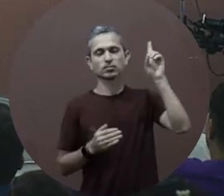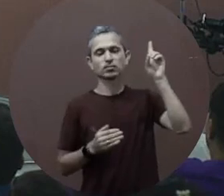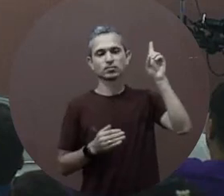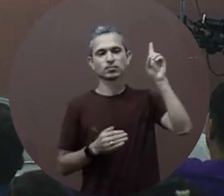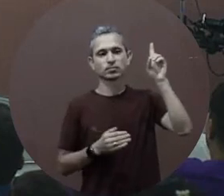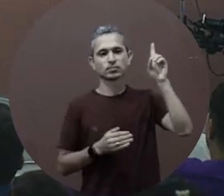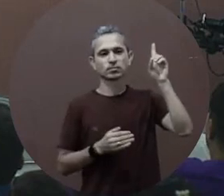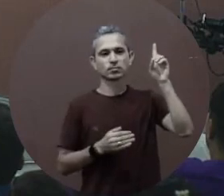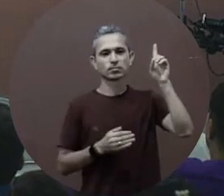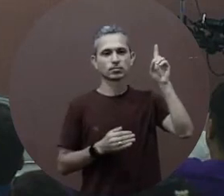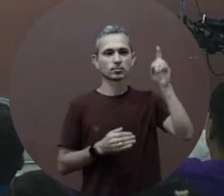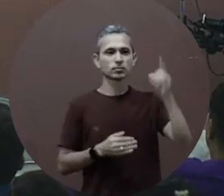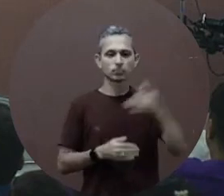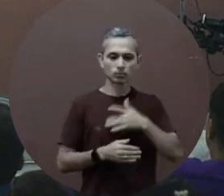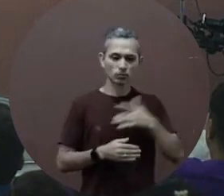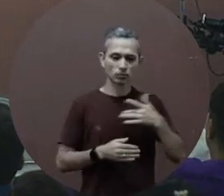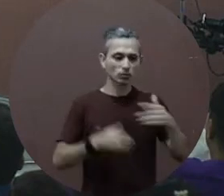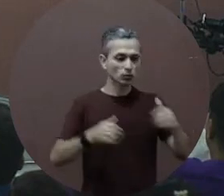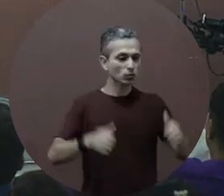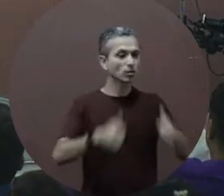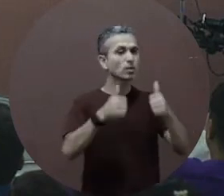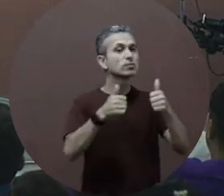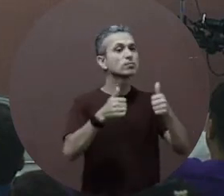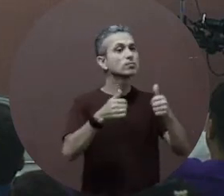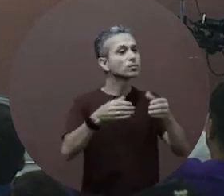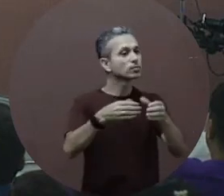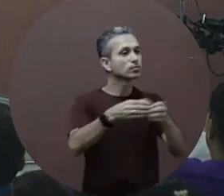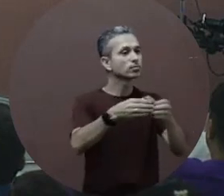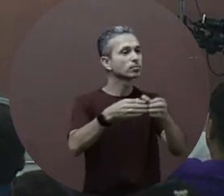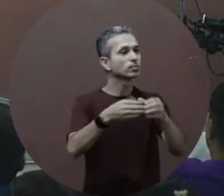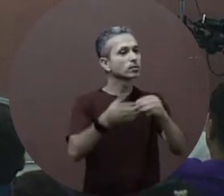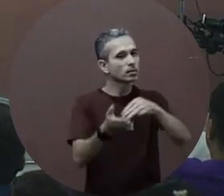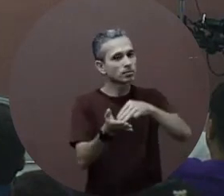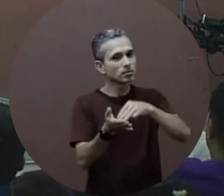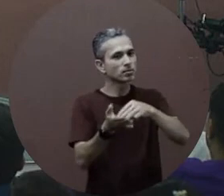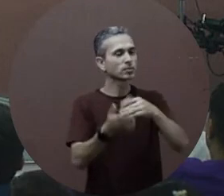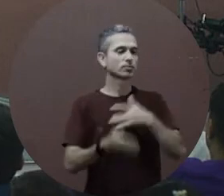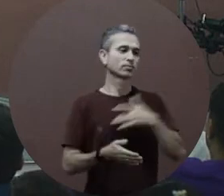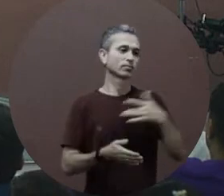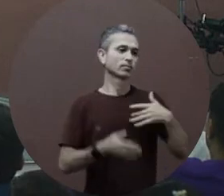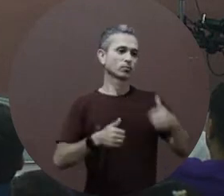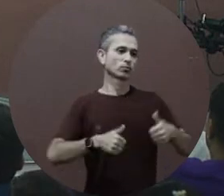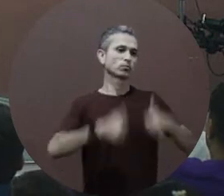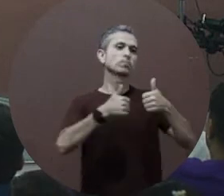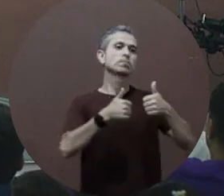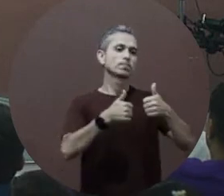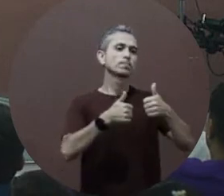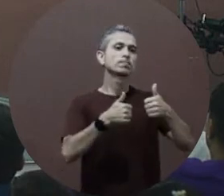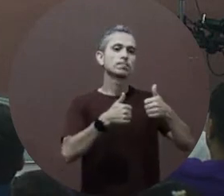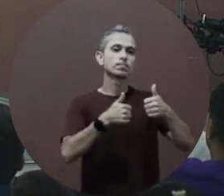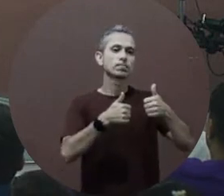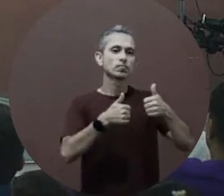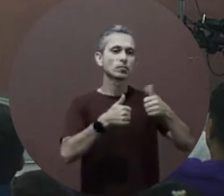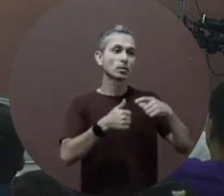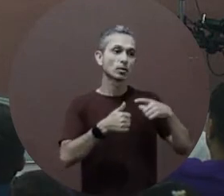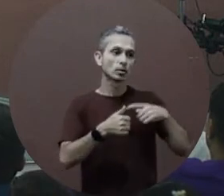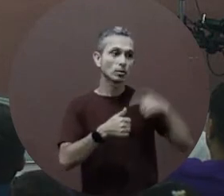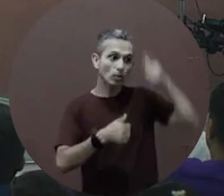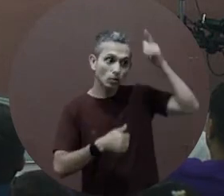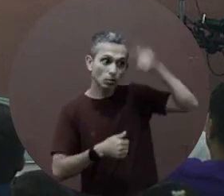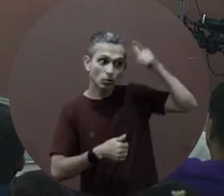sermos uma comunidade saudável, que tenha membros saudáveis e que seja liderada por